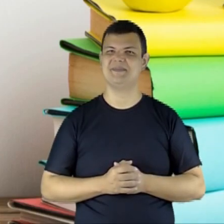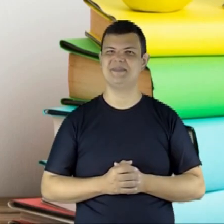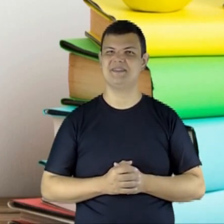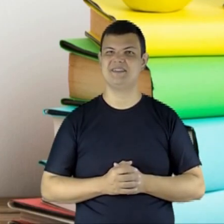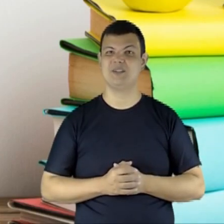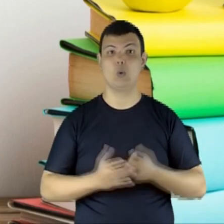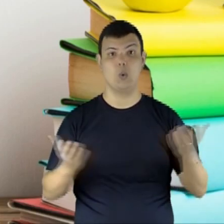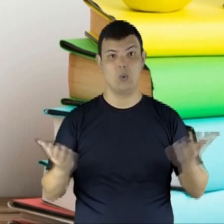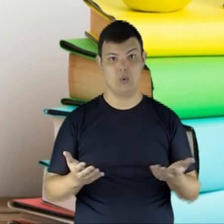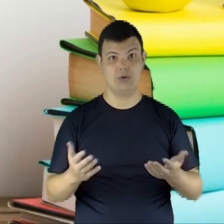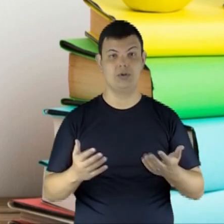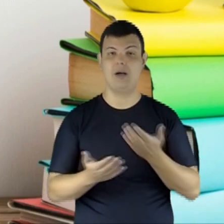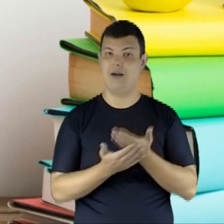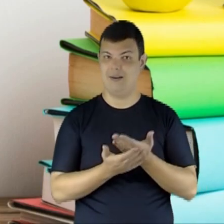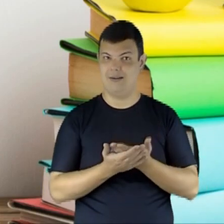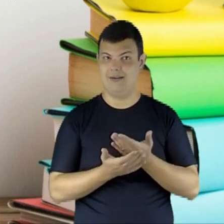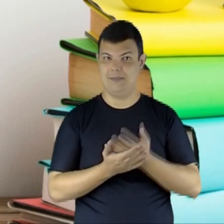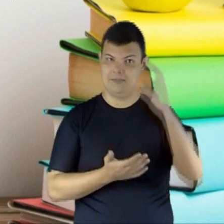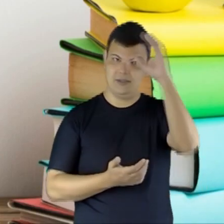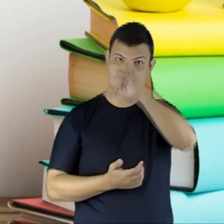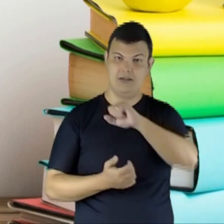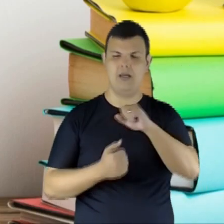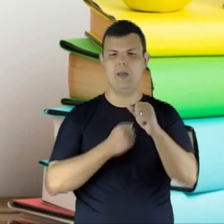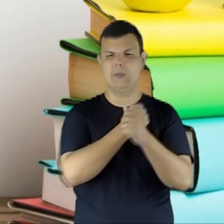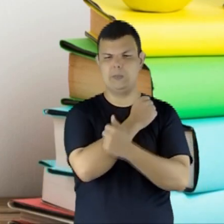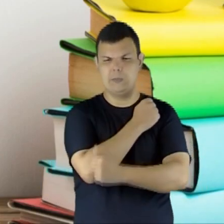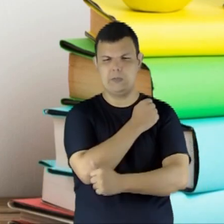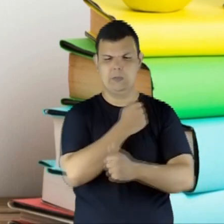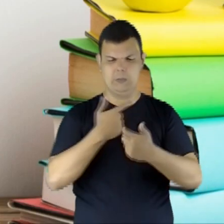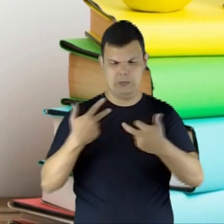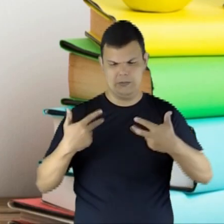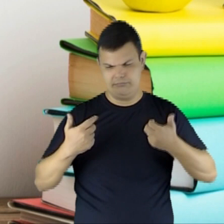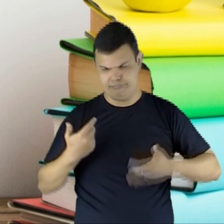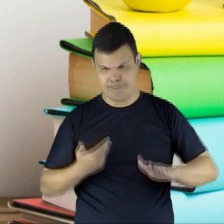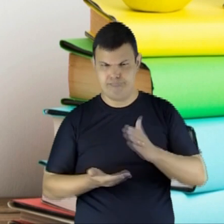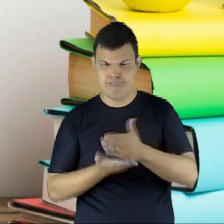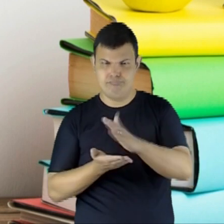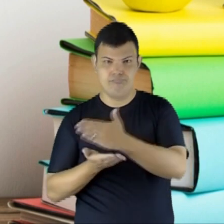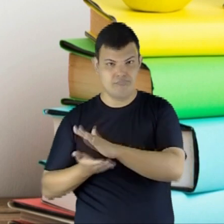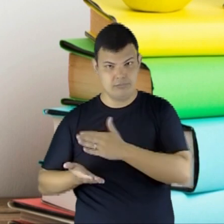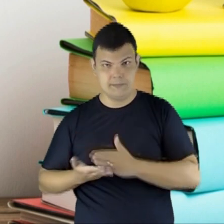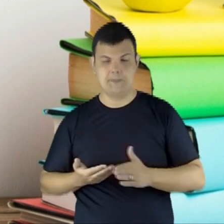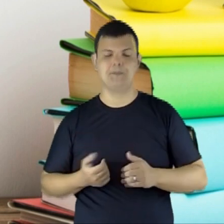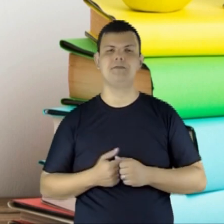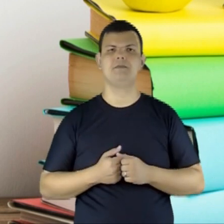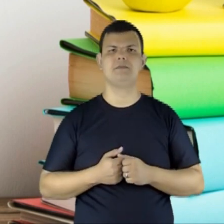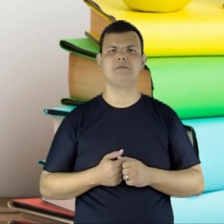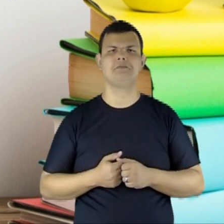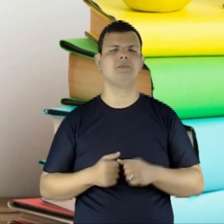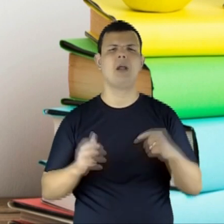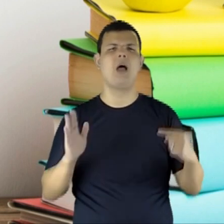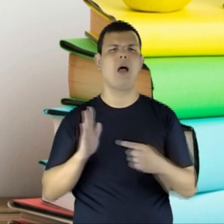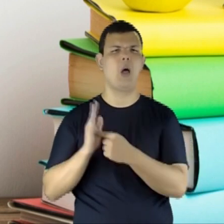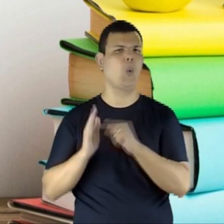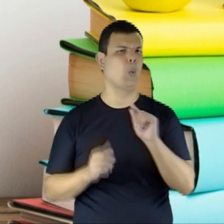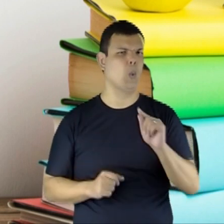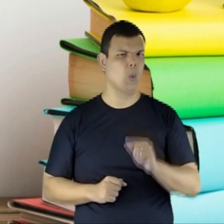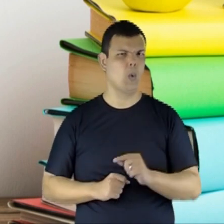A nossa aula vai tratar sobre eliminação de resíduos, a excreção. Qual é o objetivo da aula de